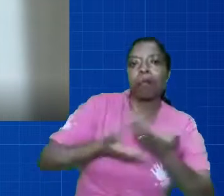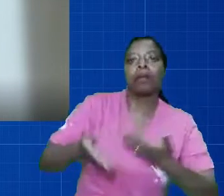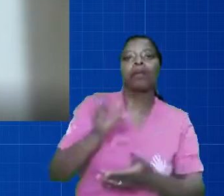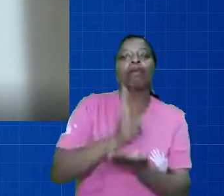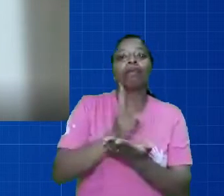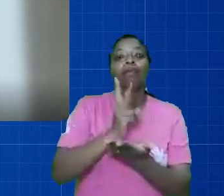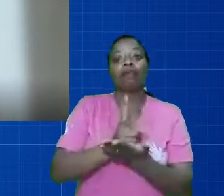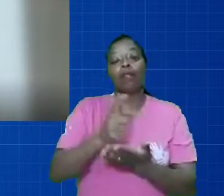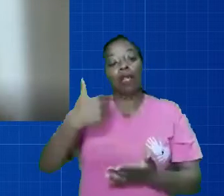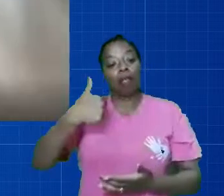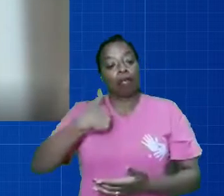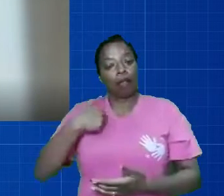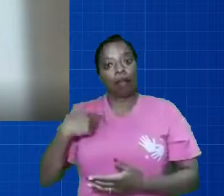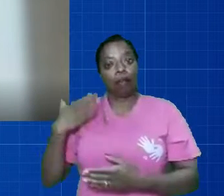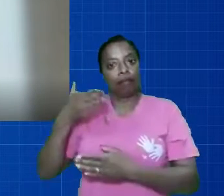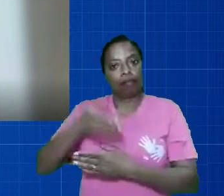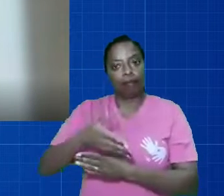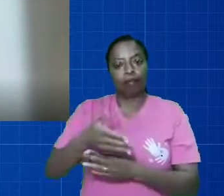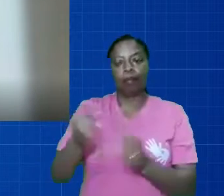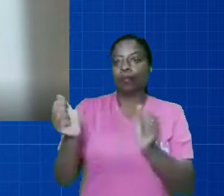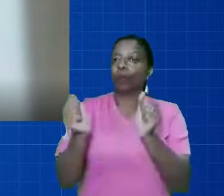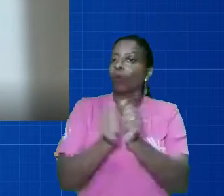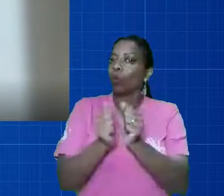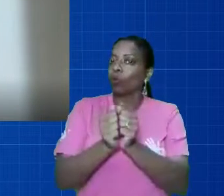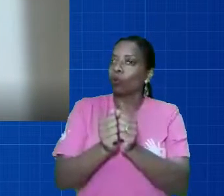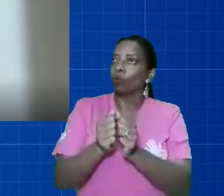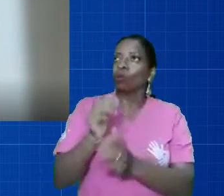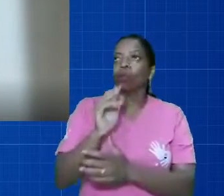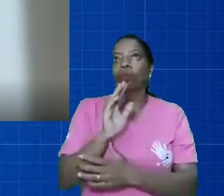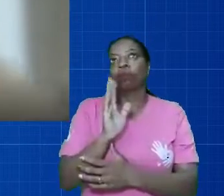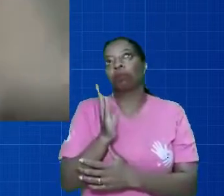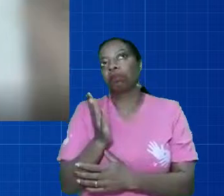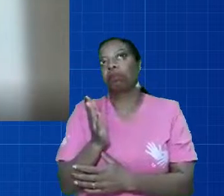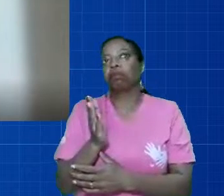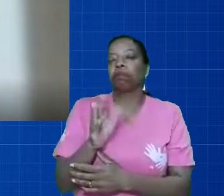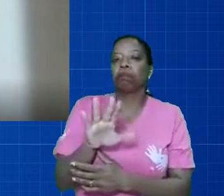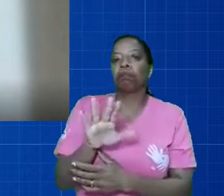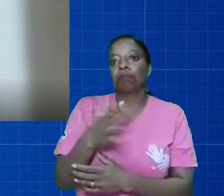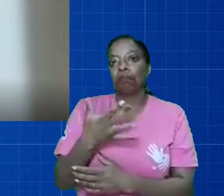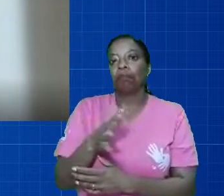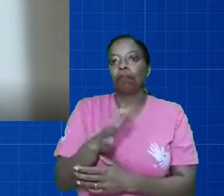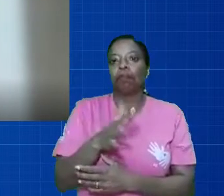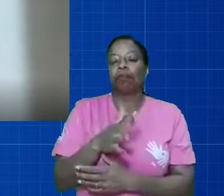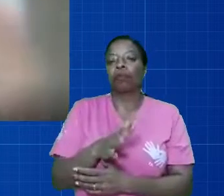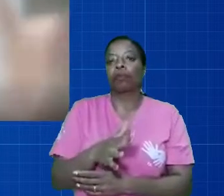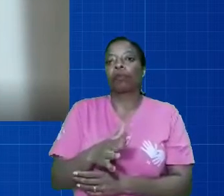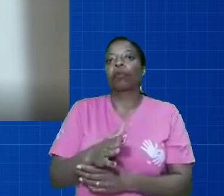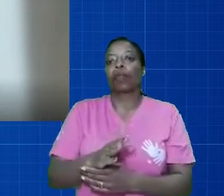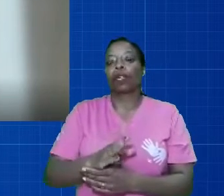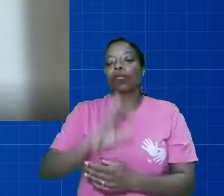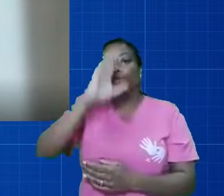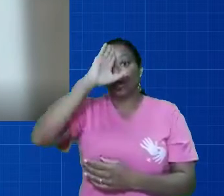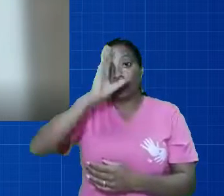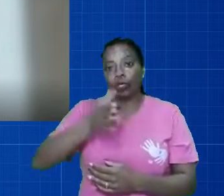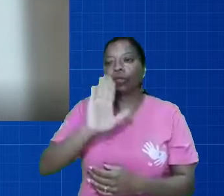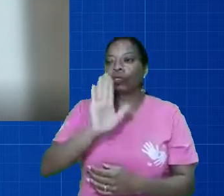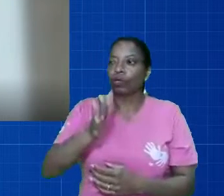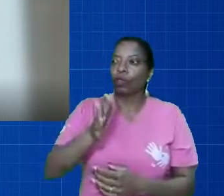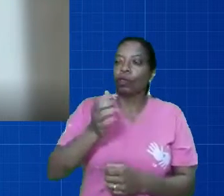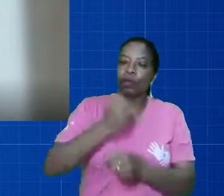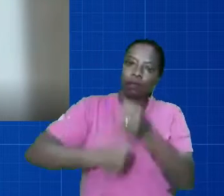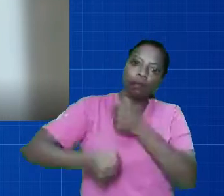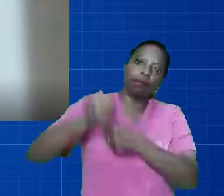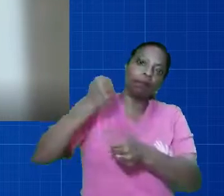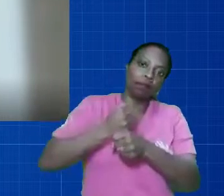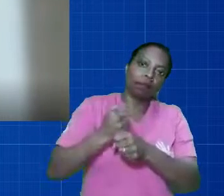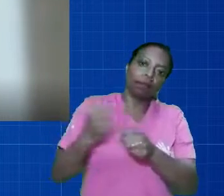questão desde o ano mais aproximada, de uma maneira mais próxima, desde o ano passado para esse ano, a gente pode vivenciar